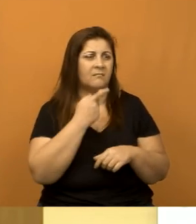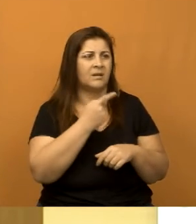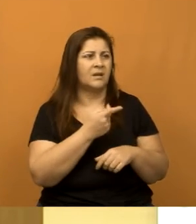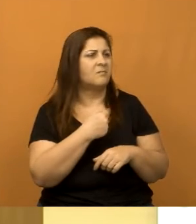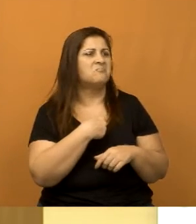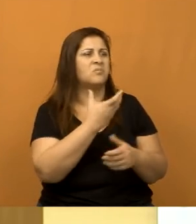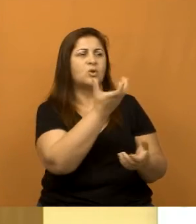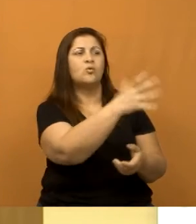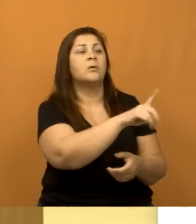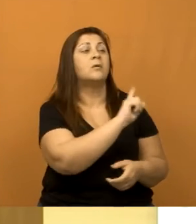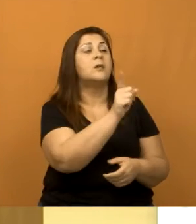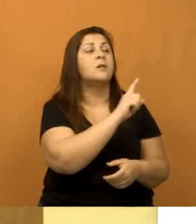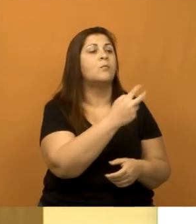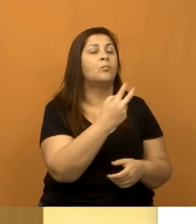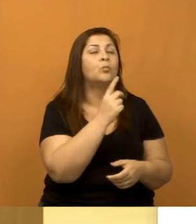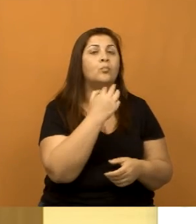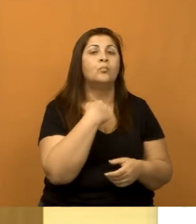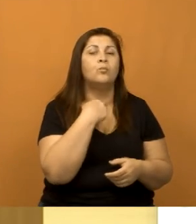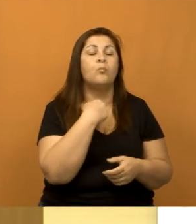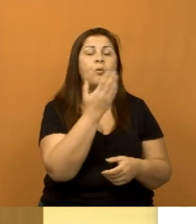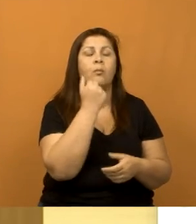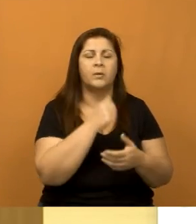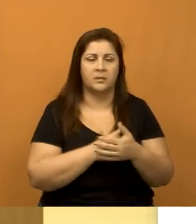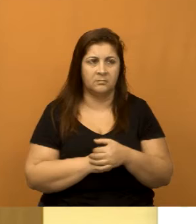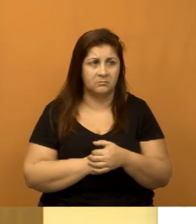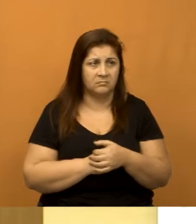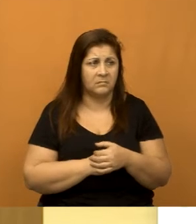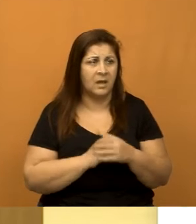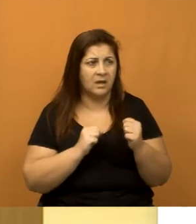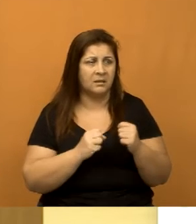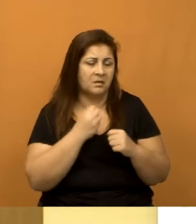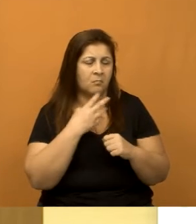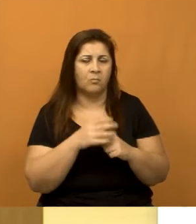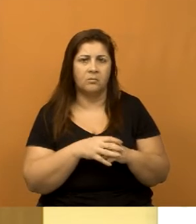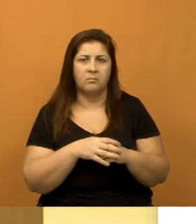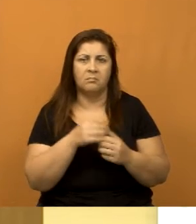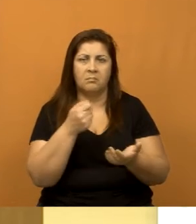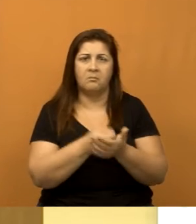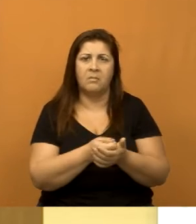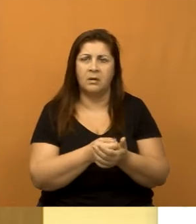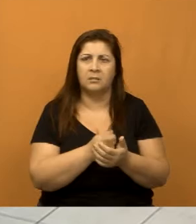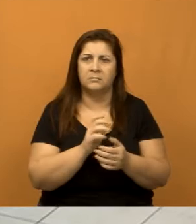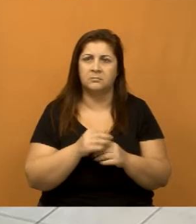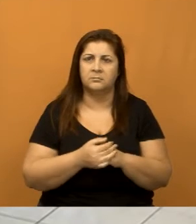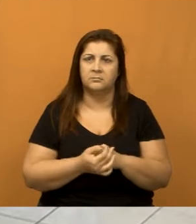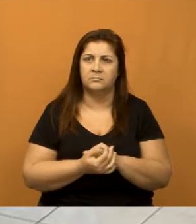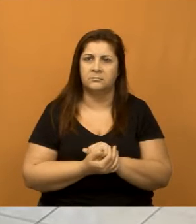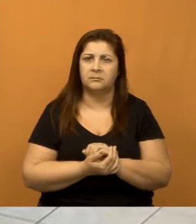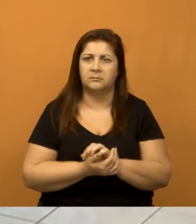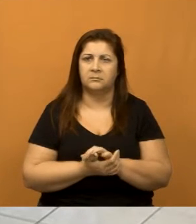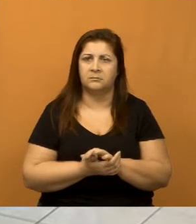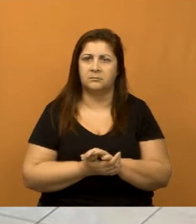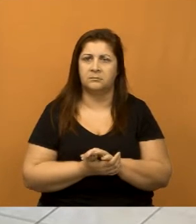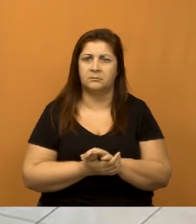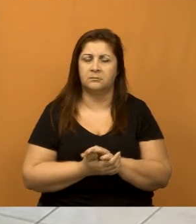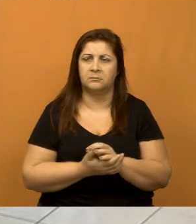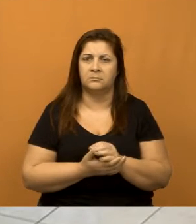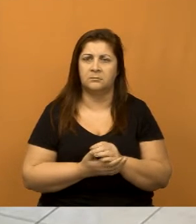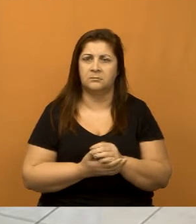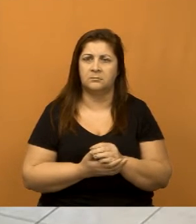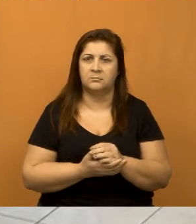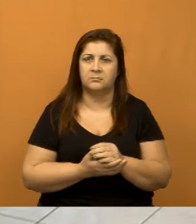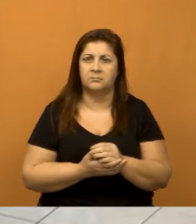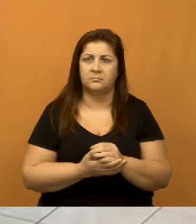você tire seu horário de descanso, não, tudo bem, a lei autoriza, só paga 50% a mais da hora. Pois não, vereador? Bem lembrado, Luiz Flávio.